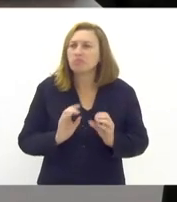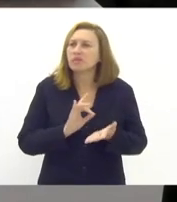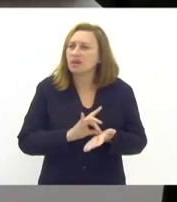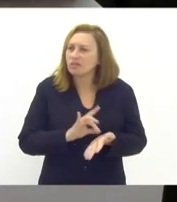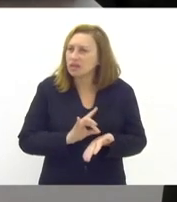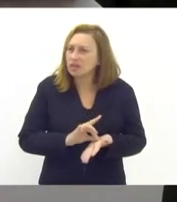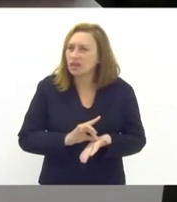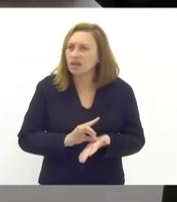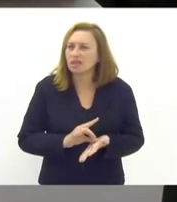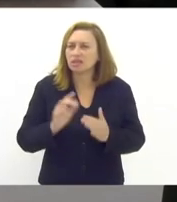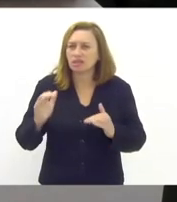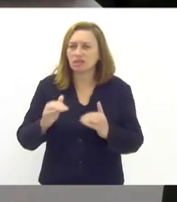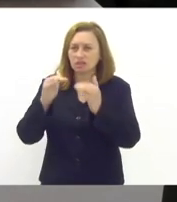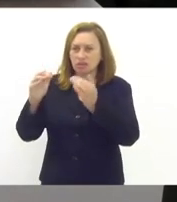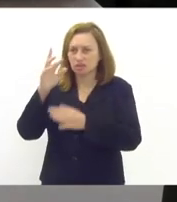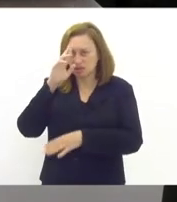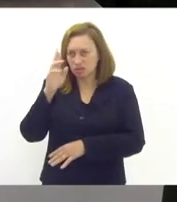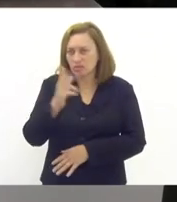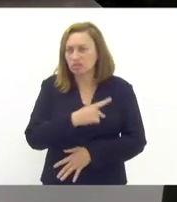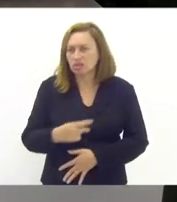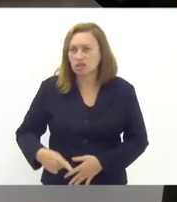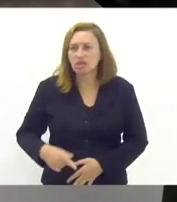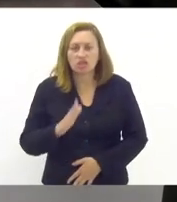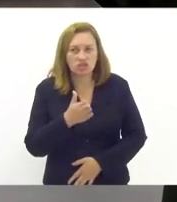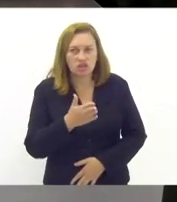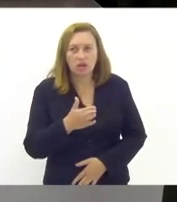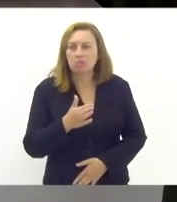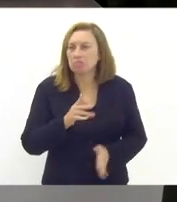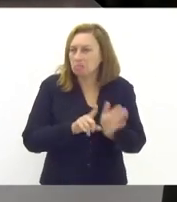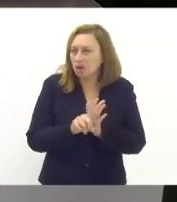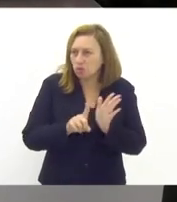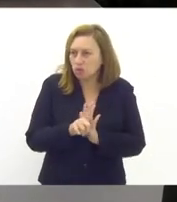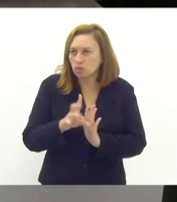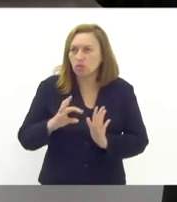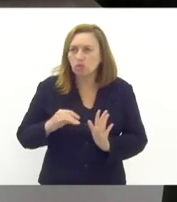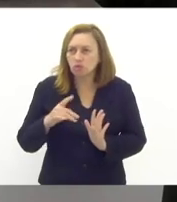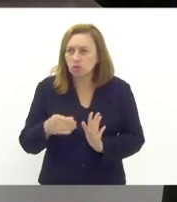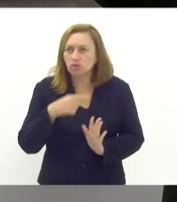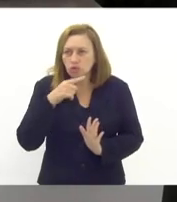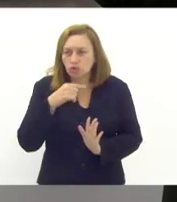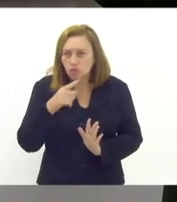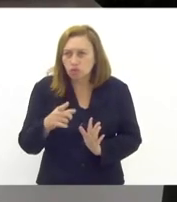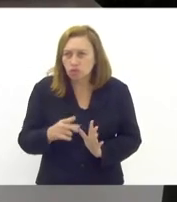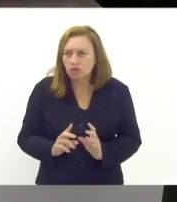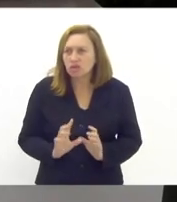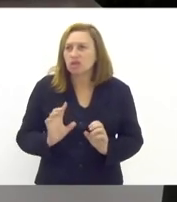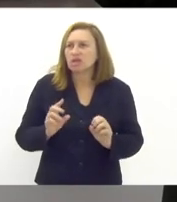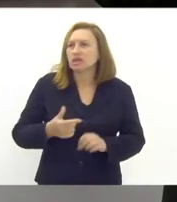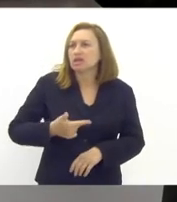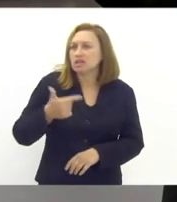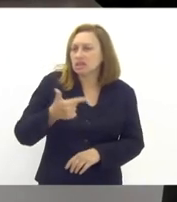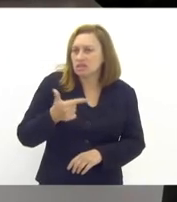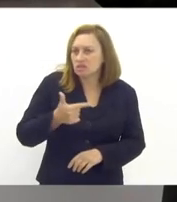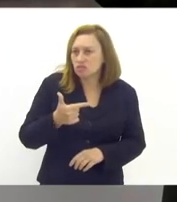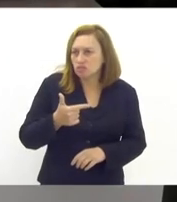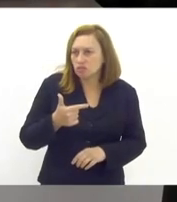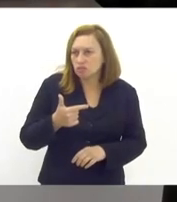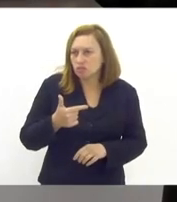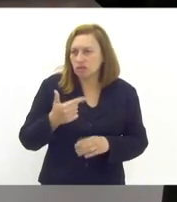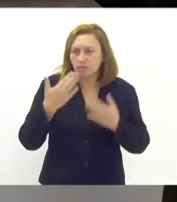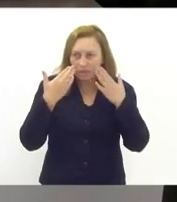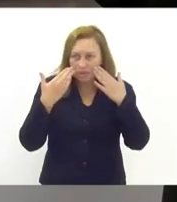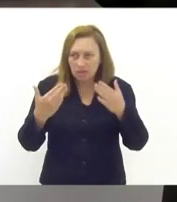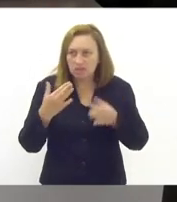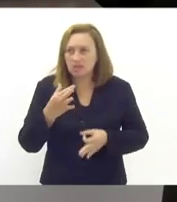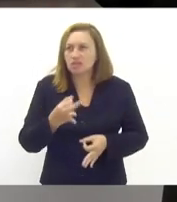já perguntou o que seria a minha indagação, né? Por conta dessa questão da segunda audiência que o Danilo,